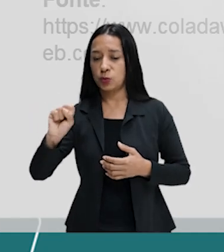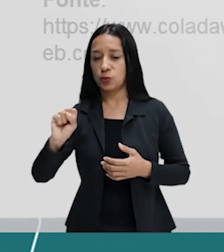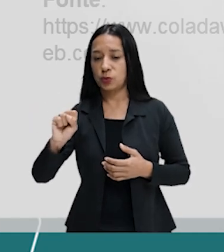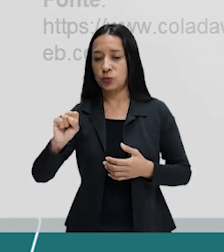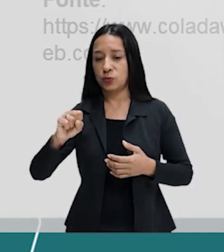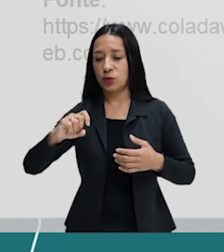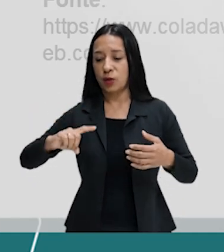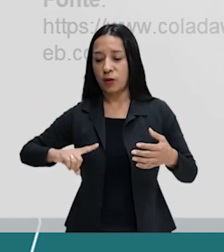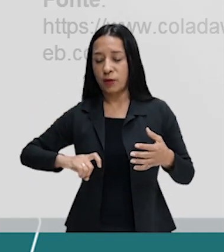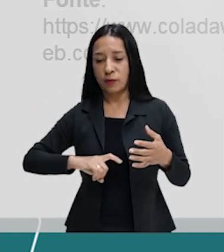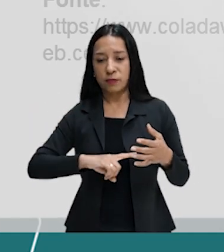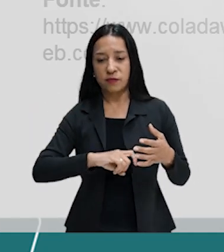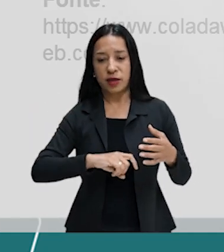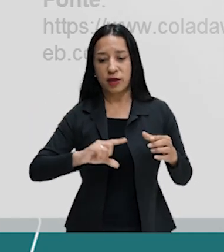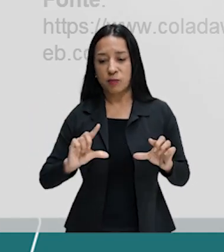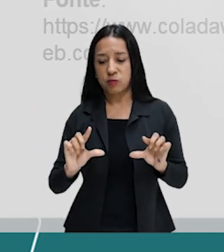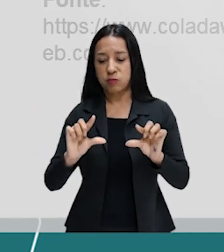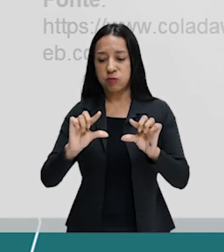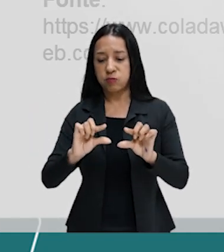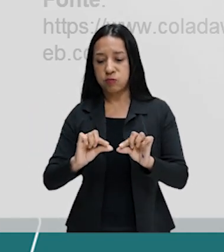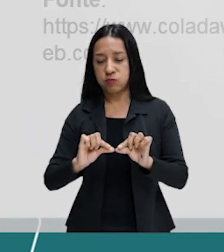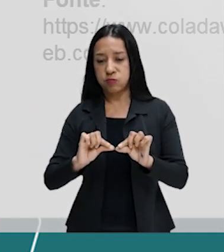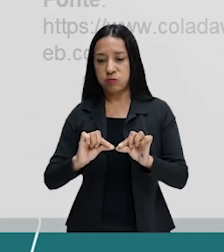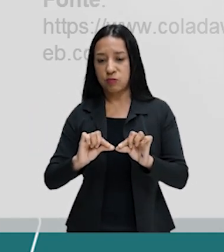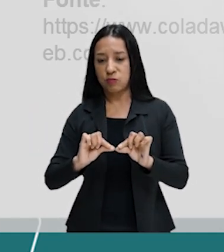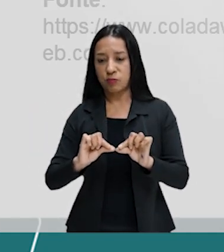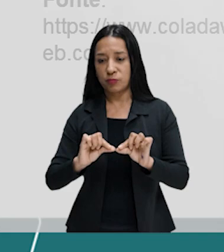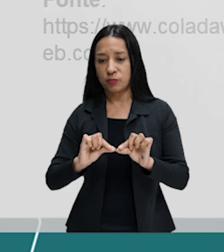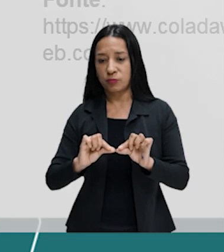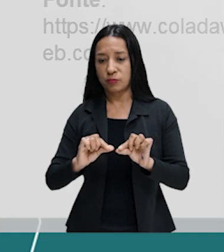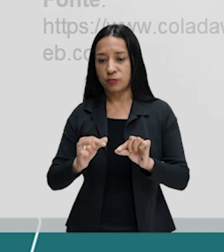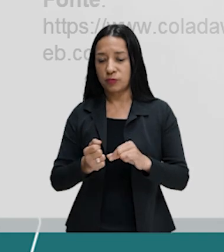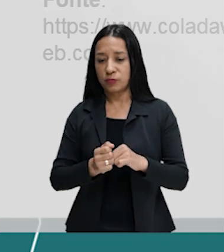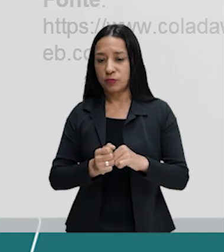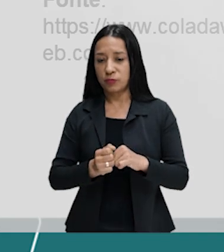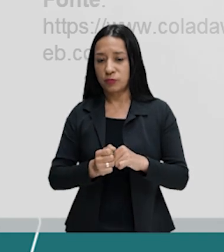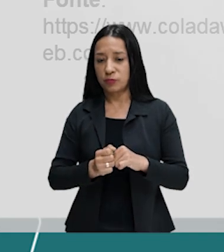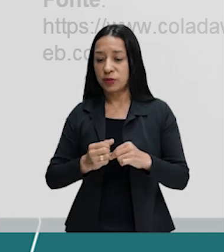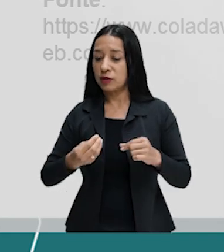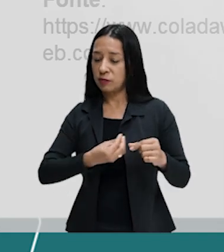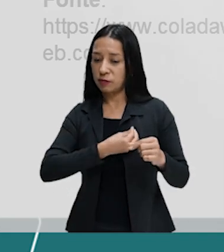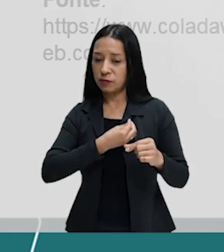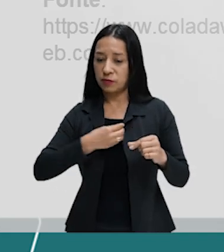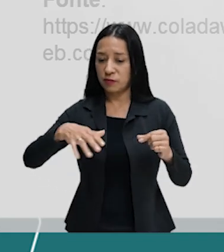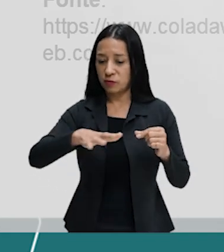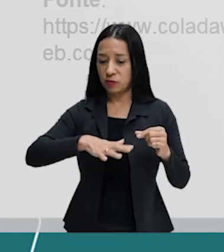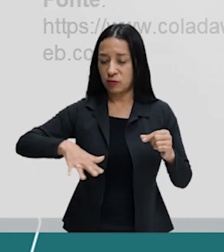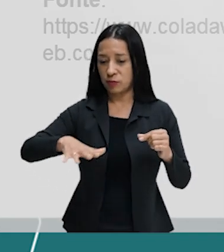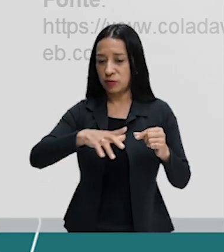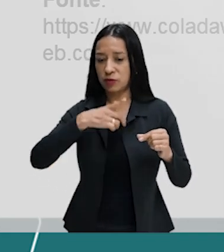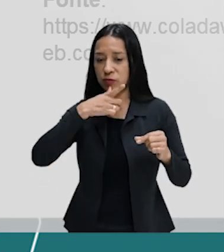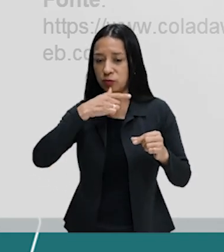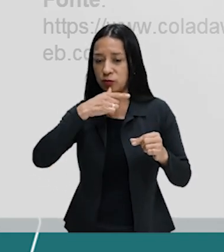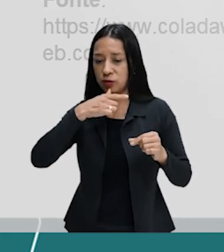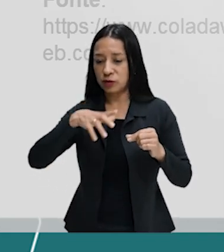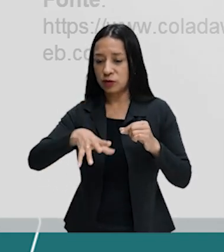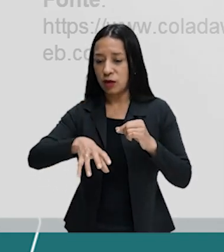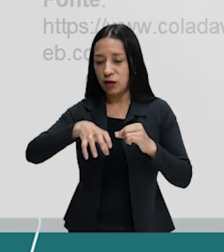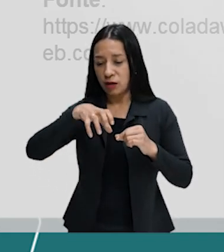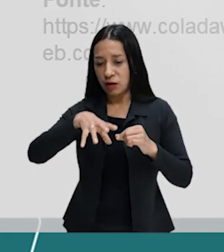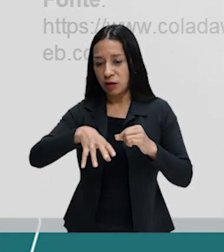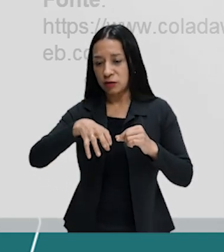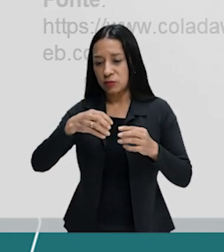exemplo da planária, né, que é um verme de vida livre. Ele não é parasita, ele vive num ambiente úmido, se alimentando de